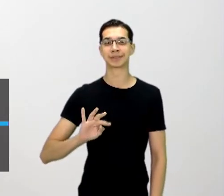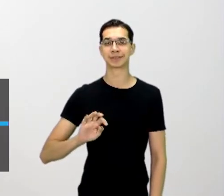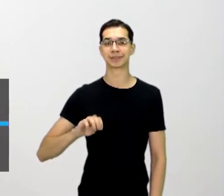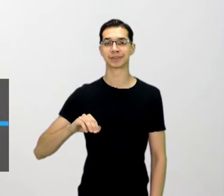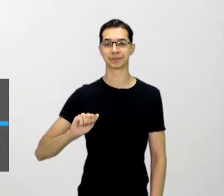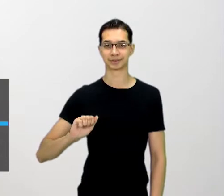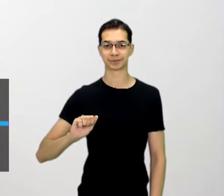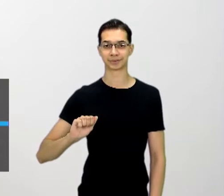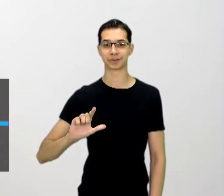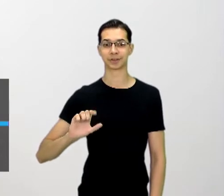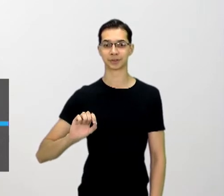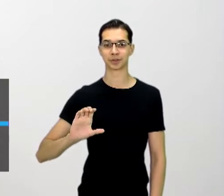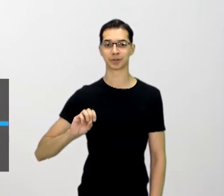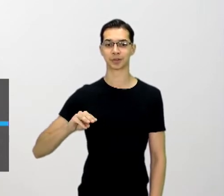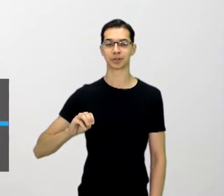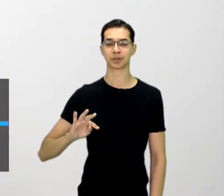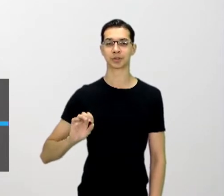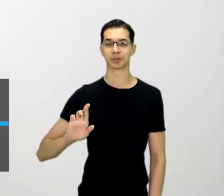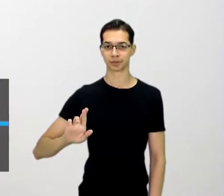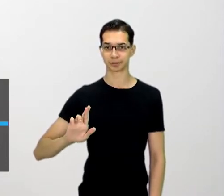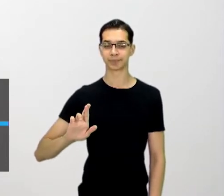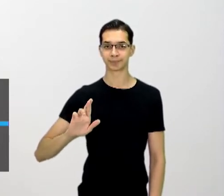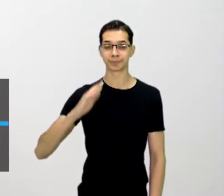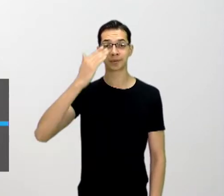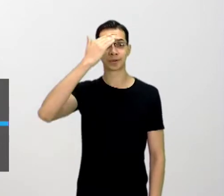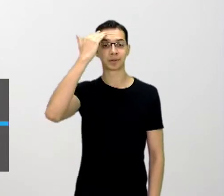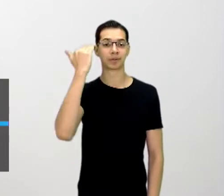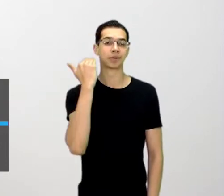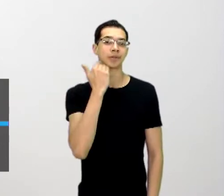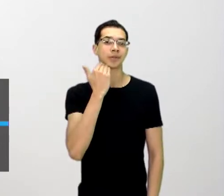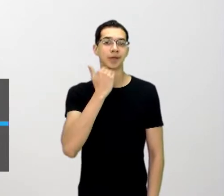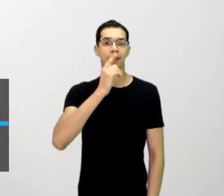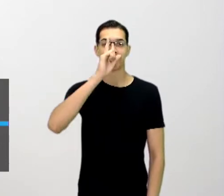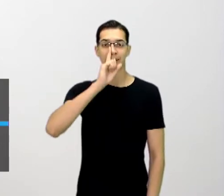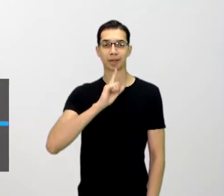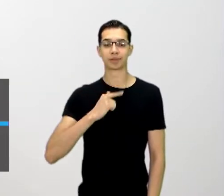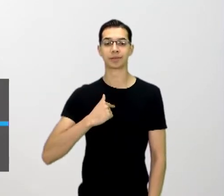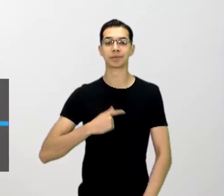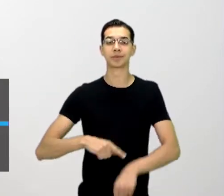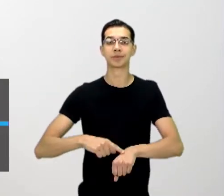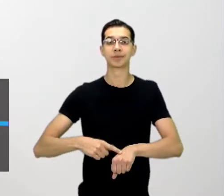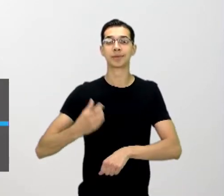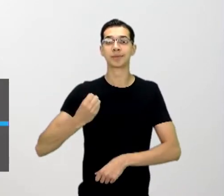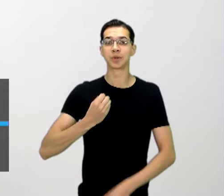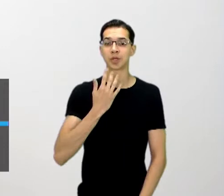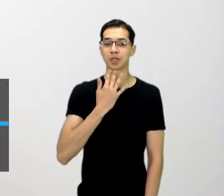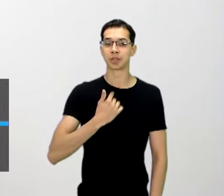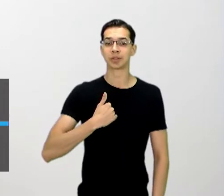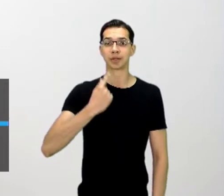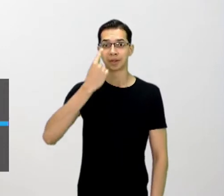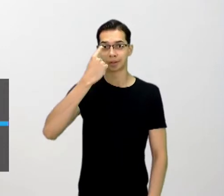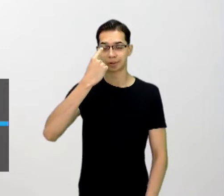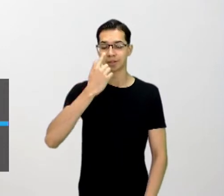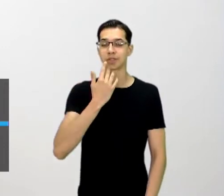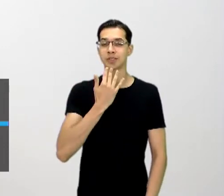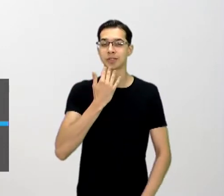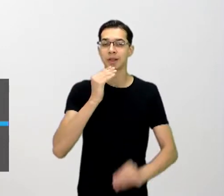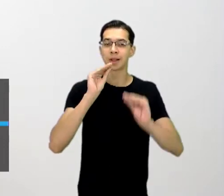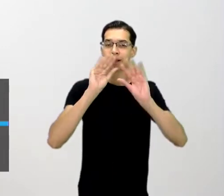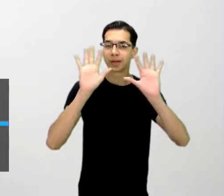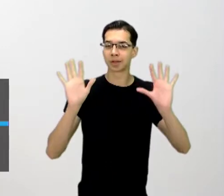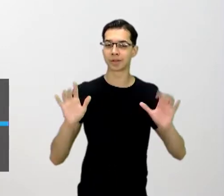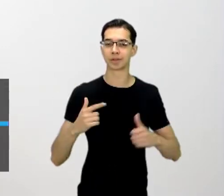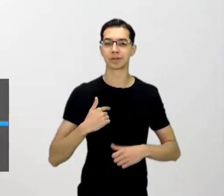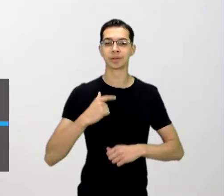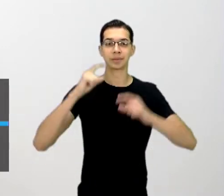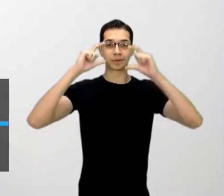curtos, louros, tenho a pele clara, sou branca, olhos claros, uso óculos e hoje estou com uma blusa vermelha,